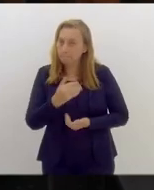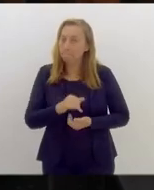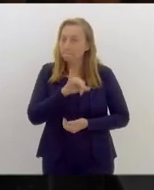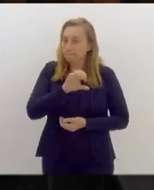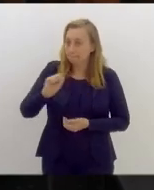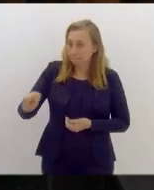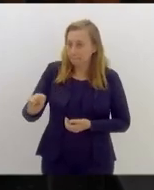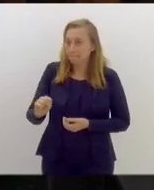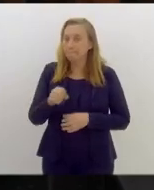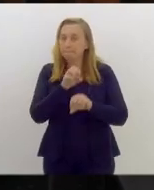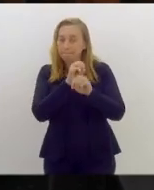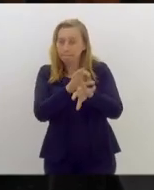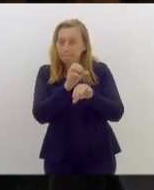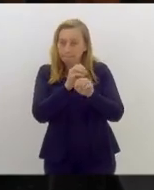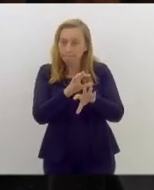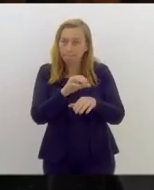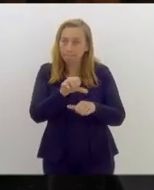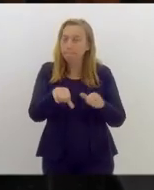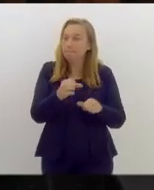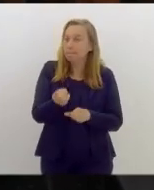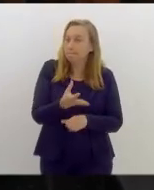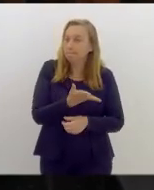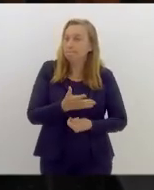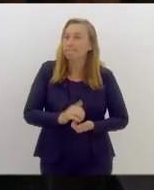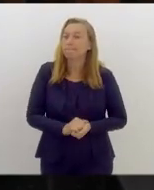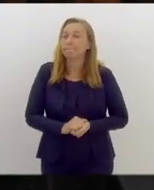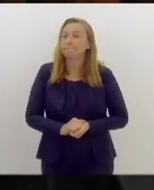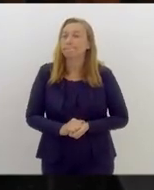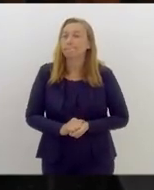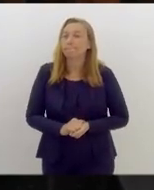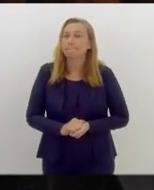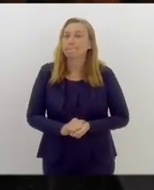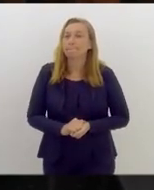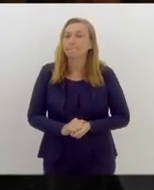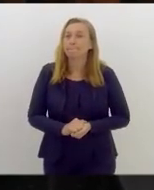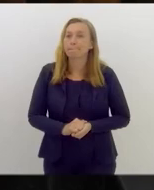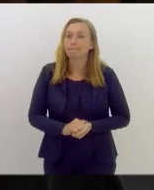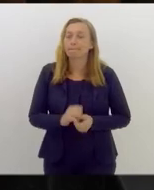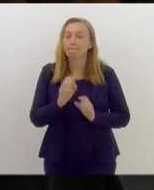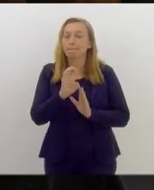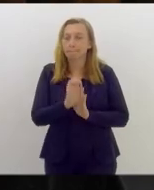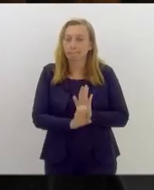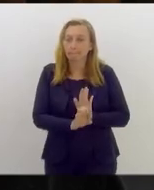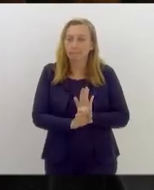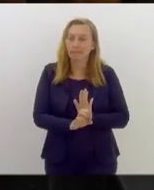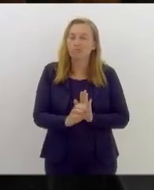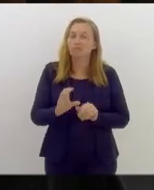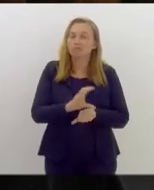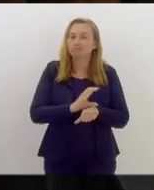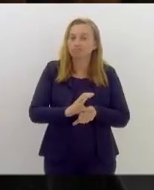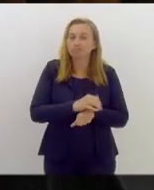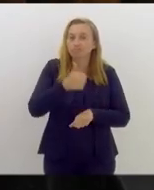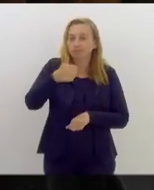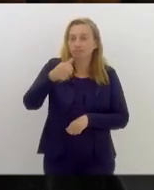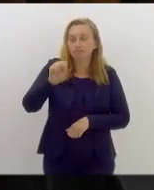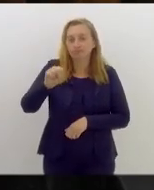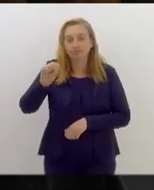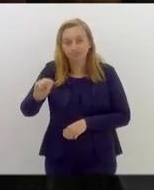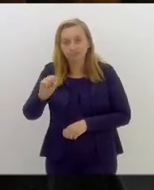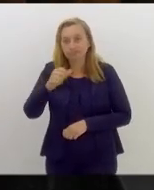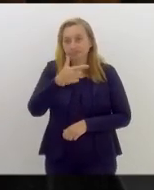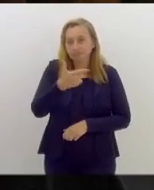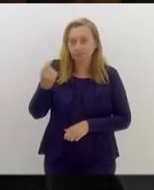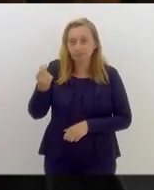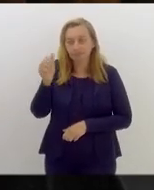ICMS da educação é uma inovação trazida pela Emenda Constitucional 108 de 2020, né, de